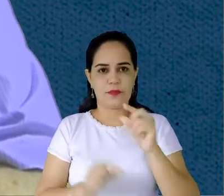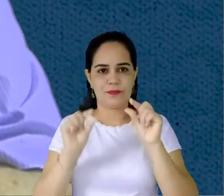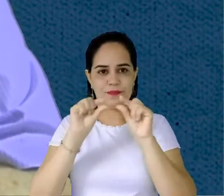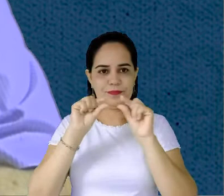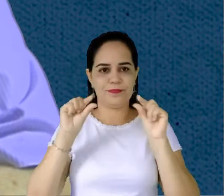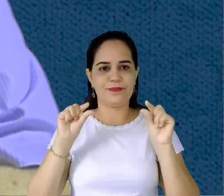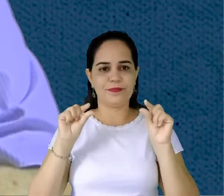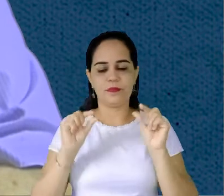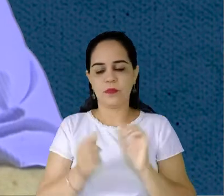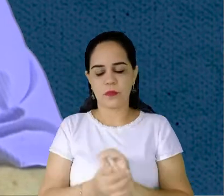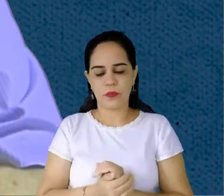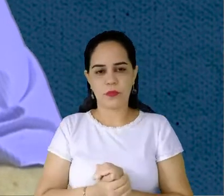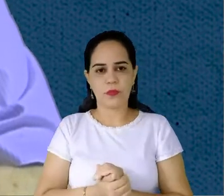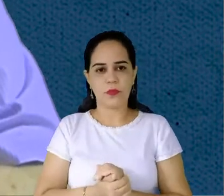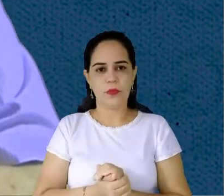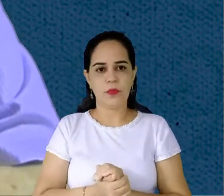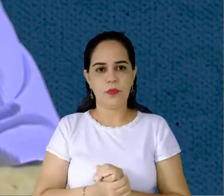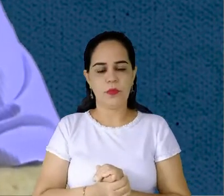apóstolos, né?